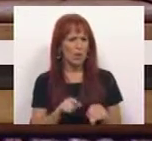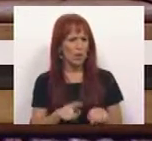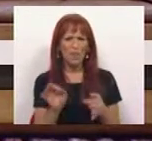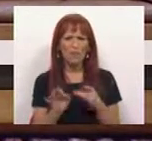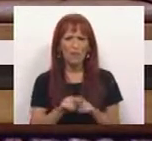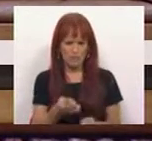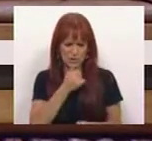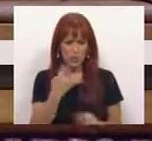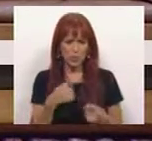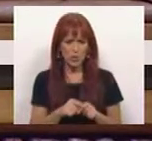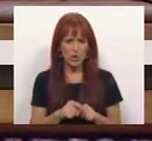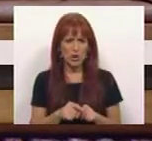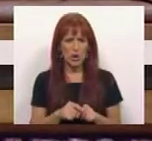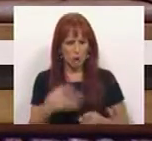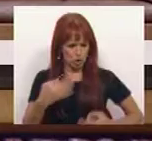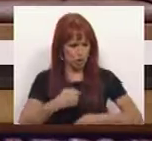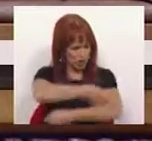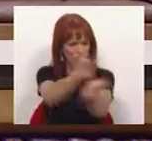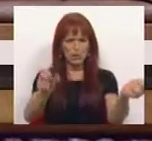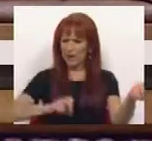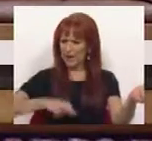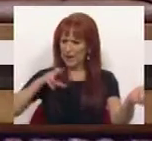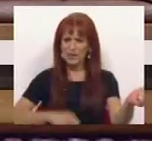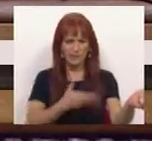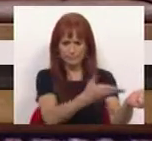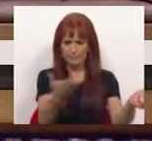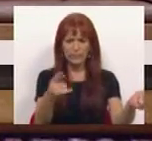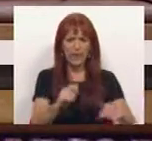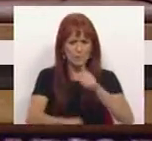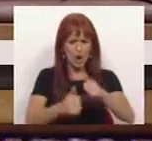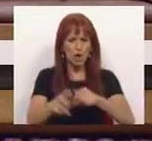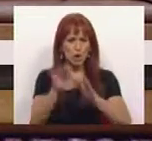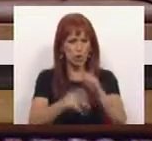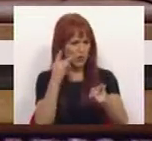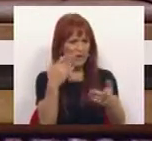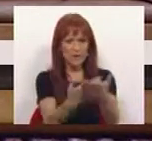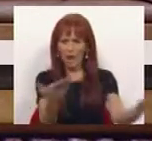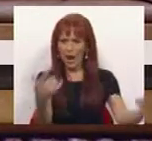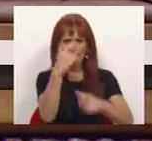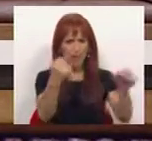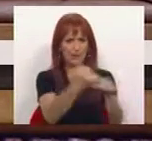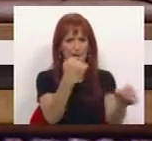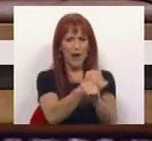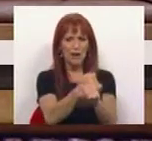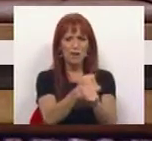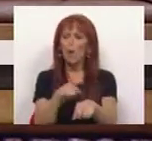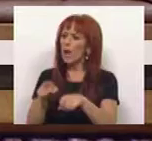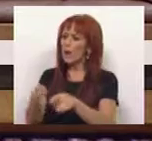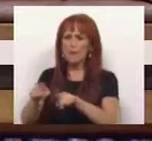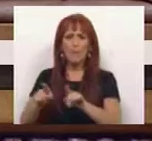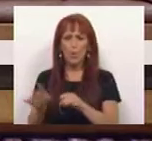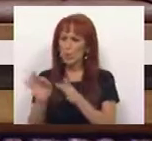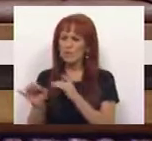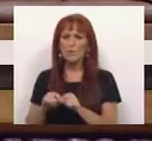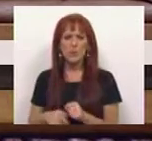constituir um fator decisivo para uma justa distribuição da riqueza e para a melhoria das condições de vida dos trabalhadores, constitui ainda